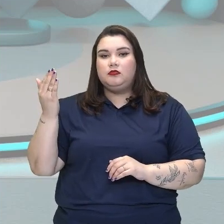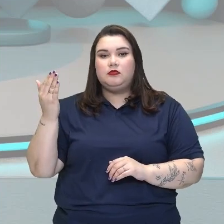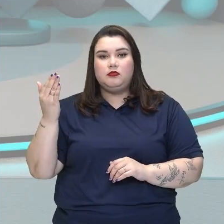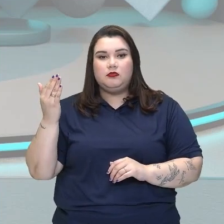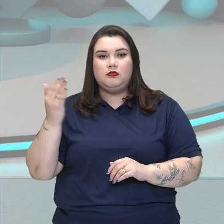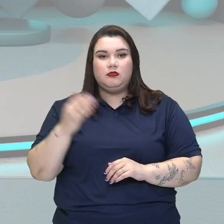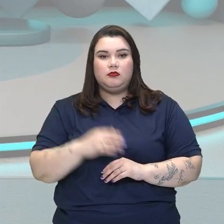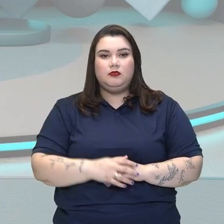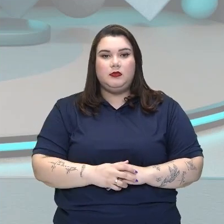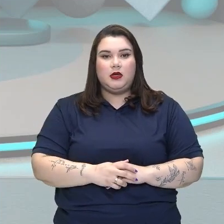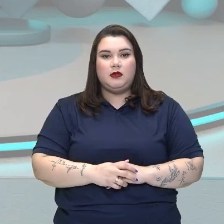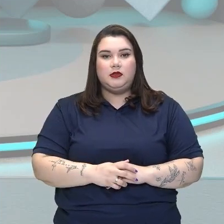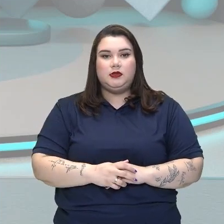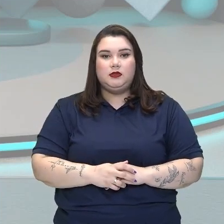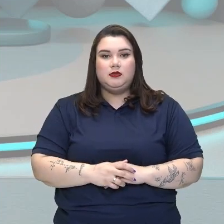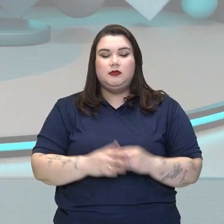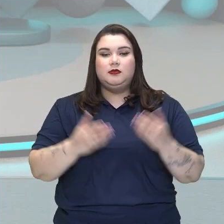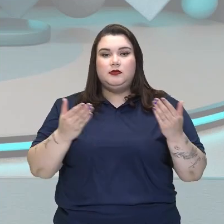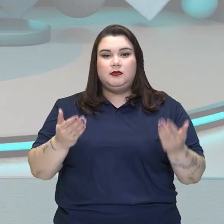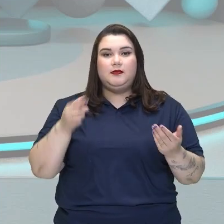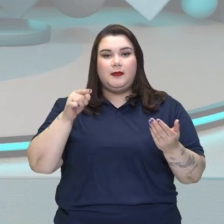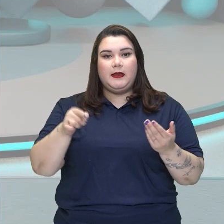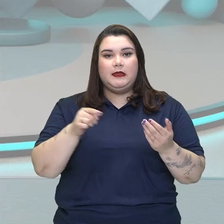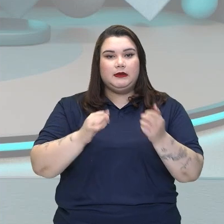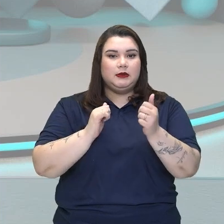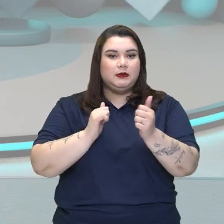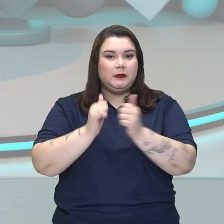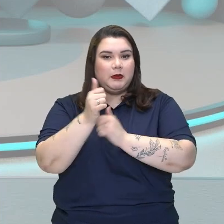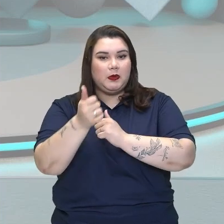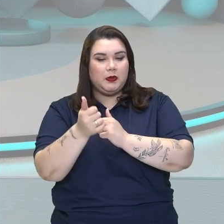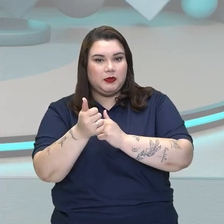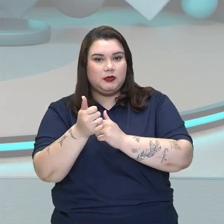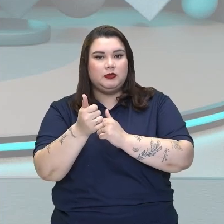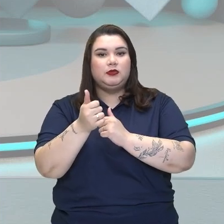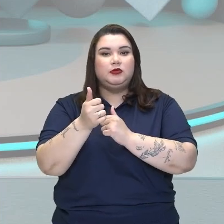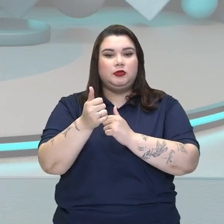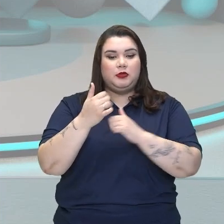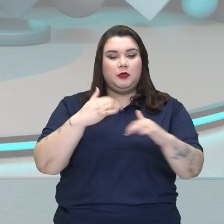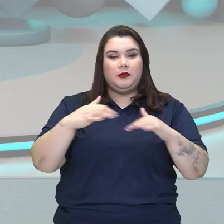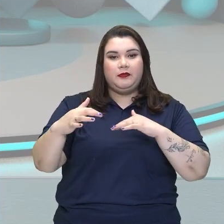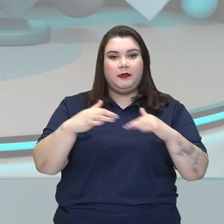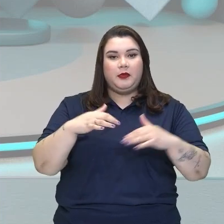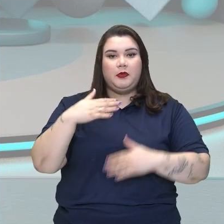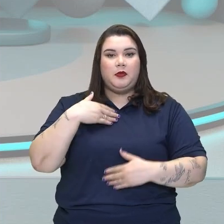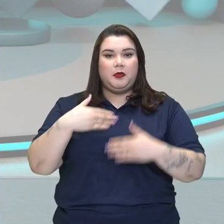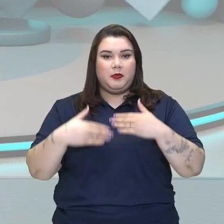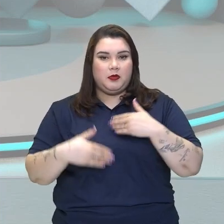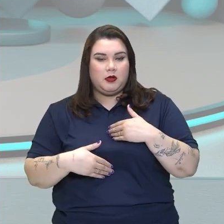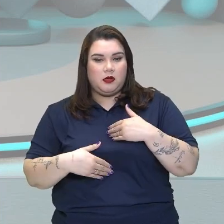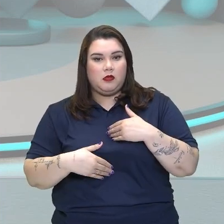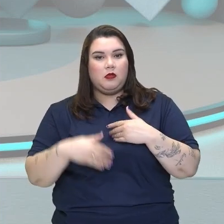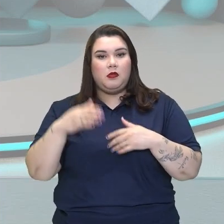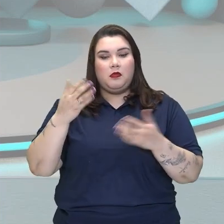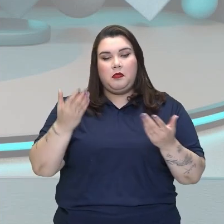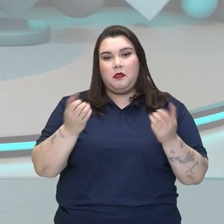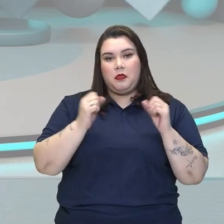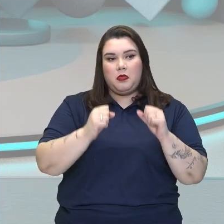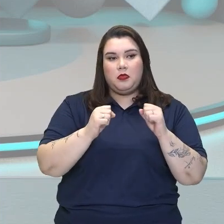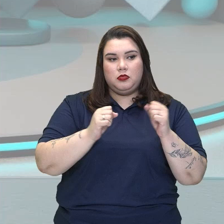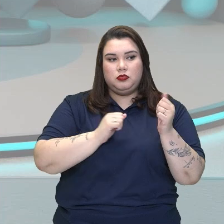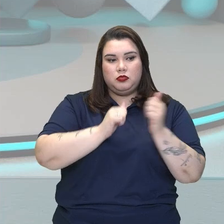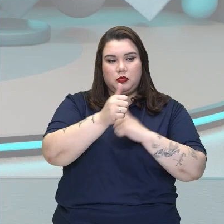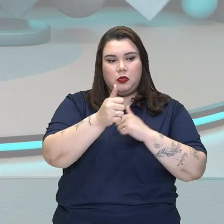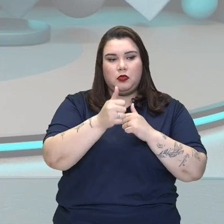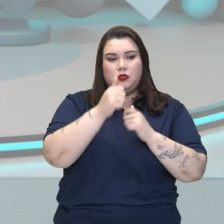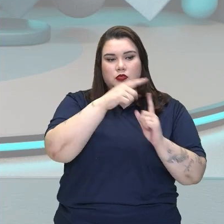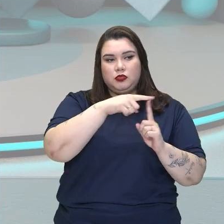aonde? Nas árvores, tá? O arvorismo é um esporte ou atividade física radical, ou ainda uma